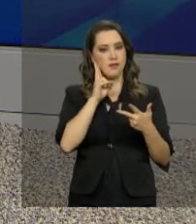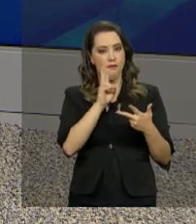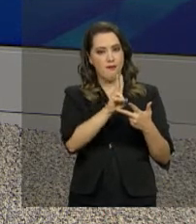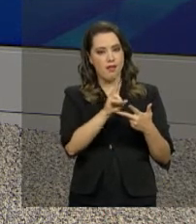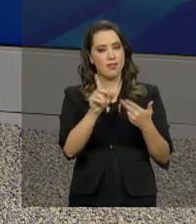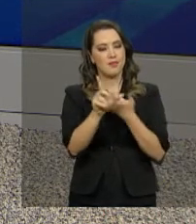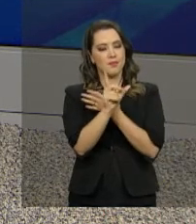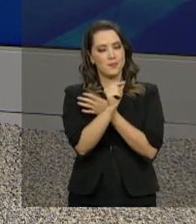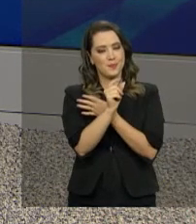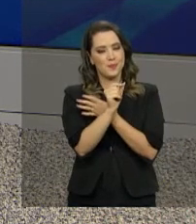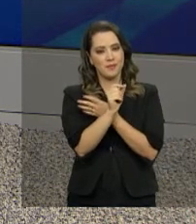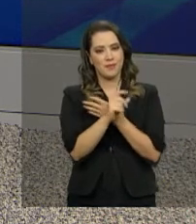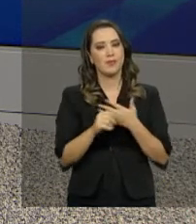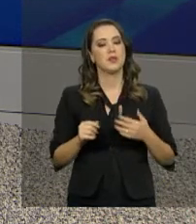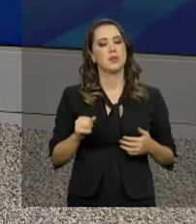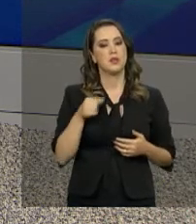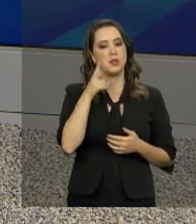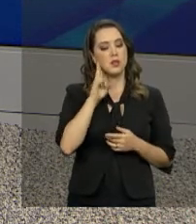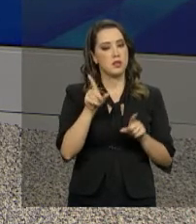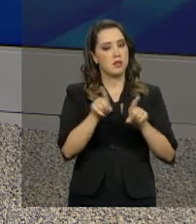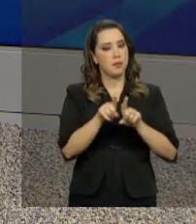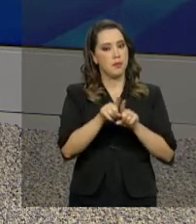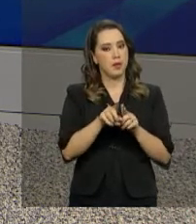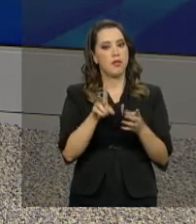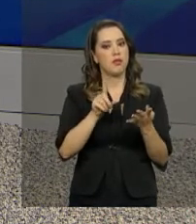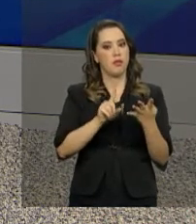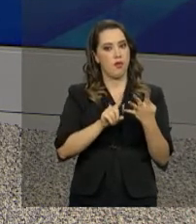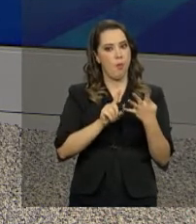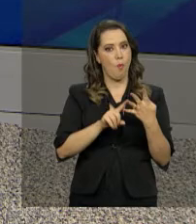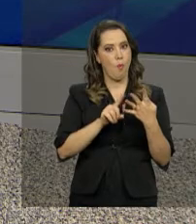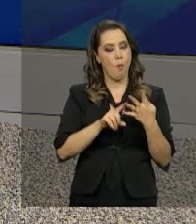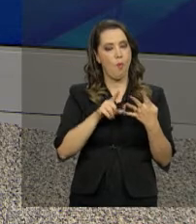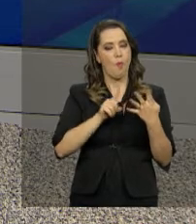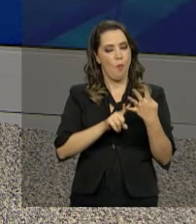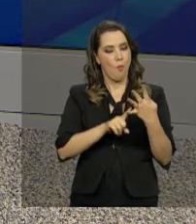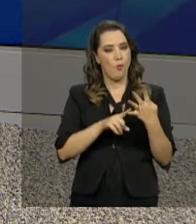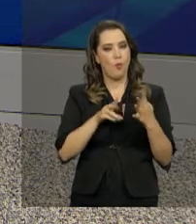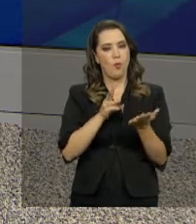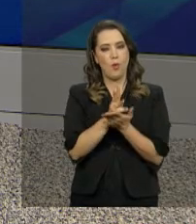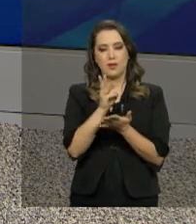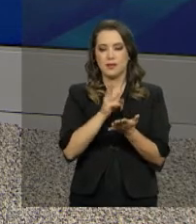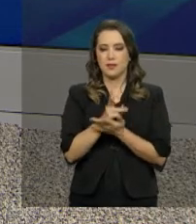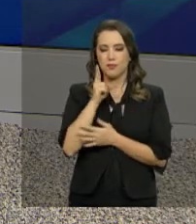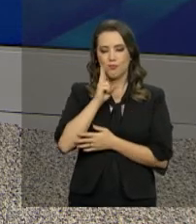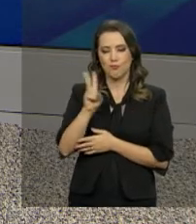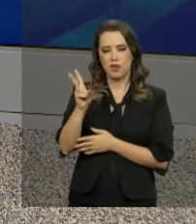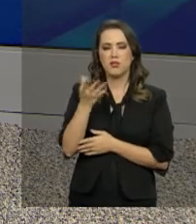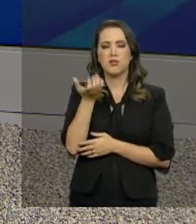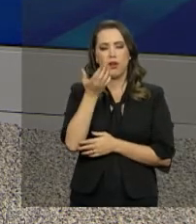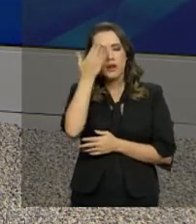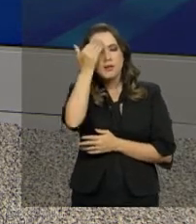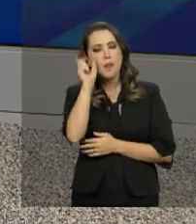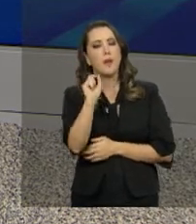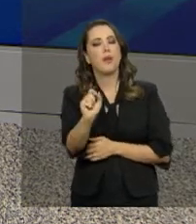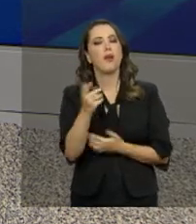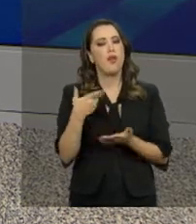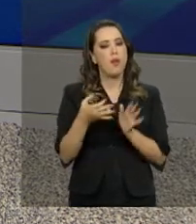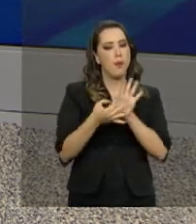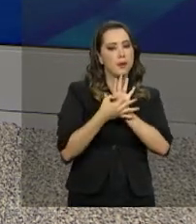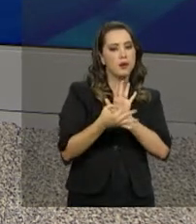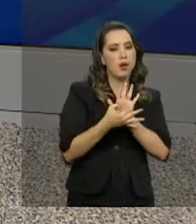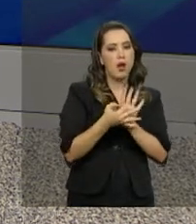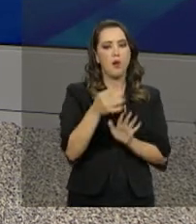seguir a nbr no twitter e ainda tem o desapegue anote o número e mande as suas sugestões de reportagens ou